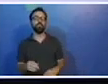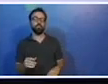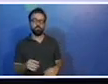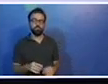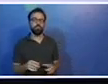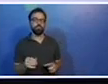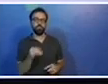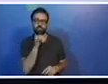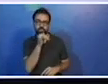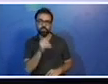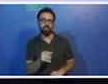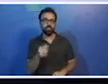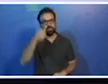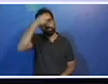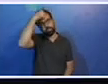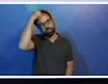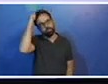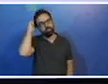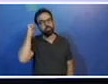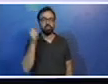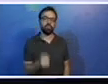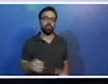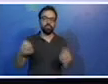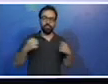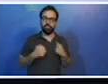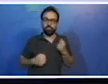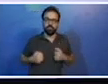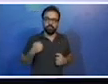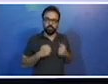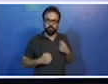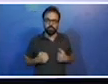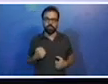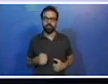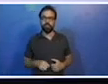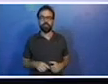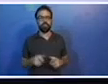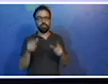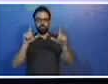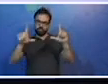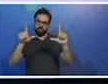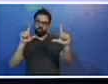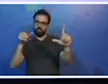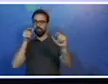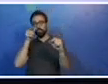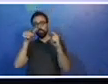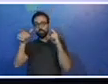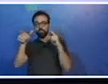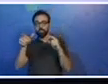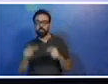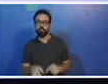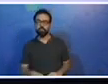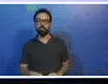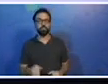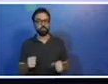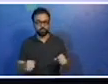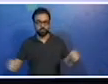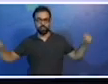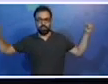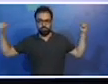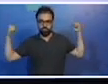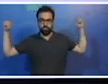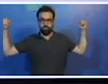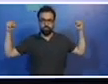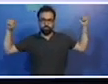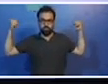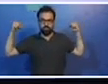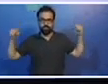dentes, pentear o cabelo, tomar banho, assistir televisão, as pessoas que praticam exercício físico.